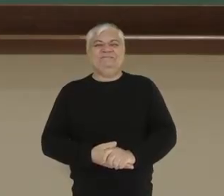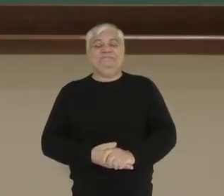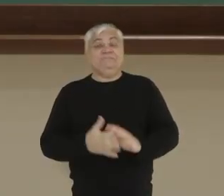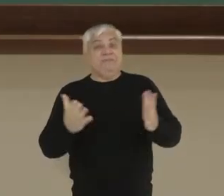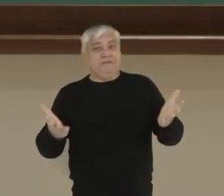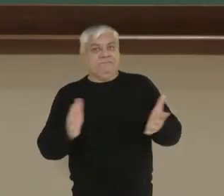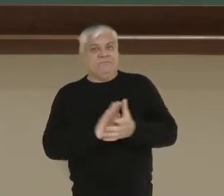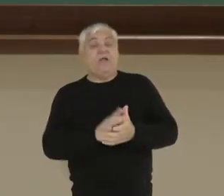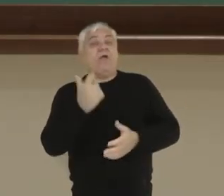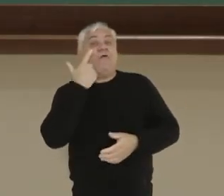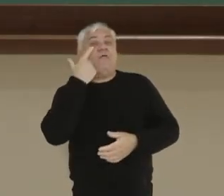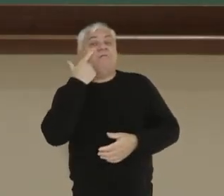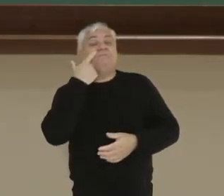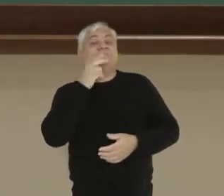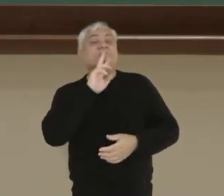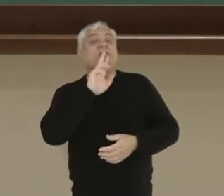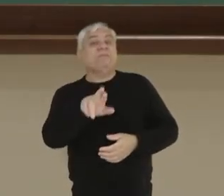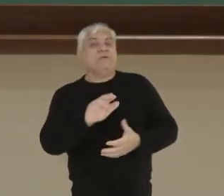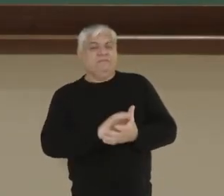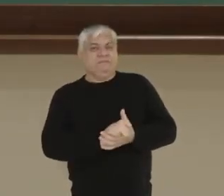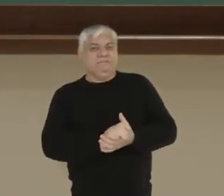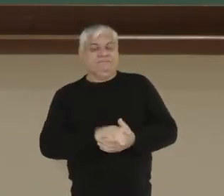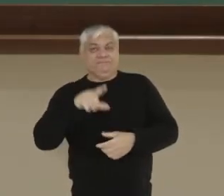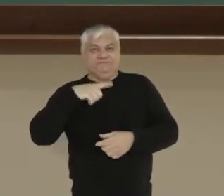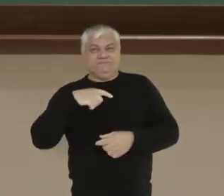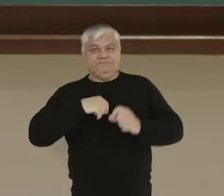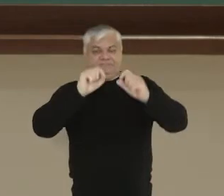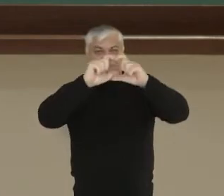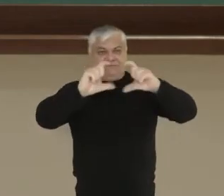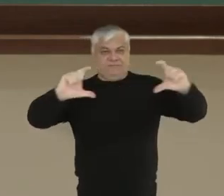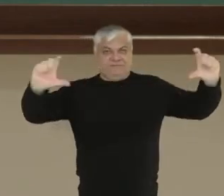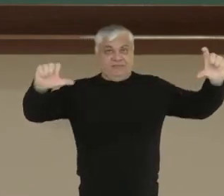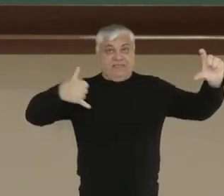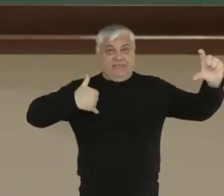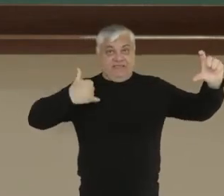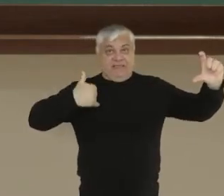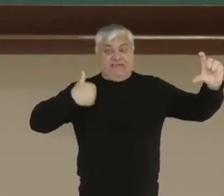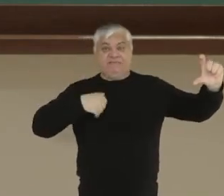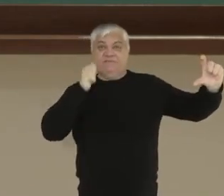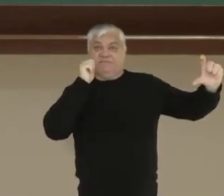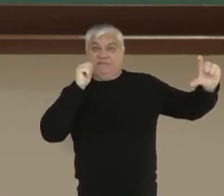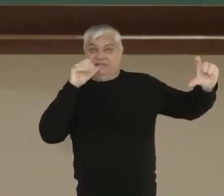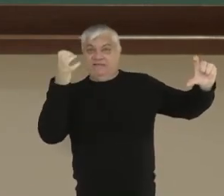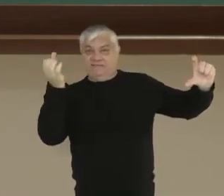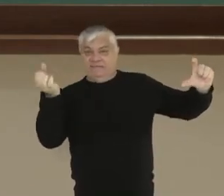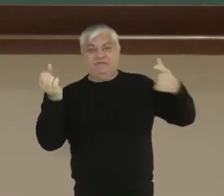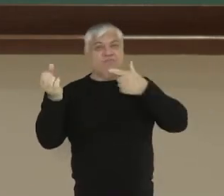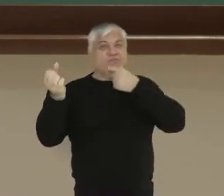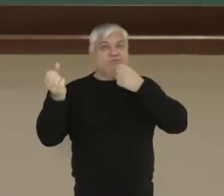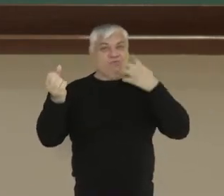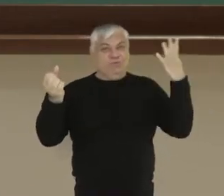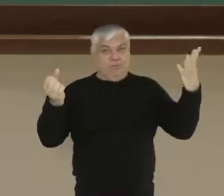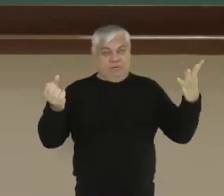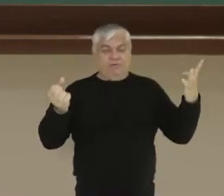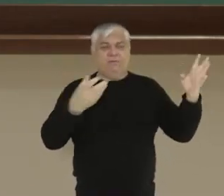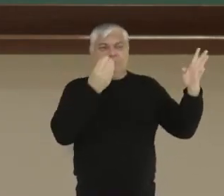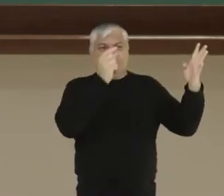Então, gente, agora vamos corrigir o exercício. Você tinha lá as idades dos dançarinos, né, dos bailarinos, e você quer